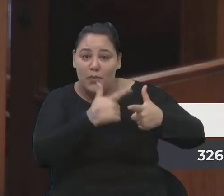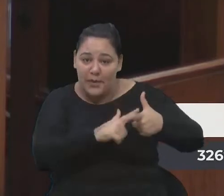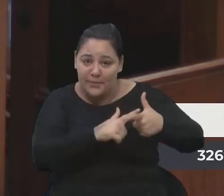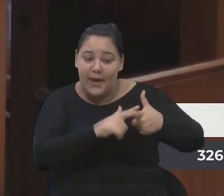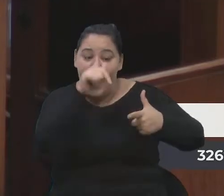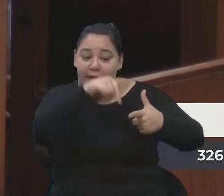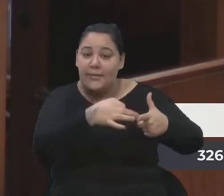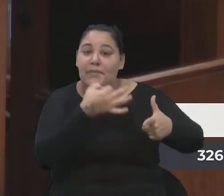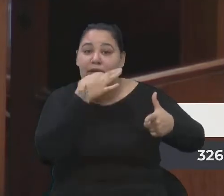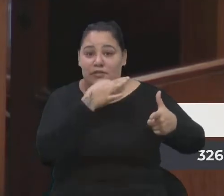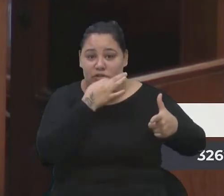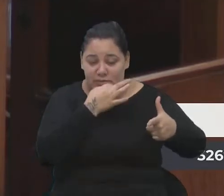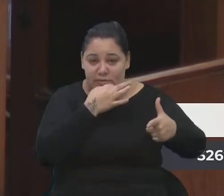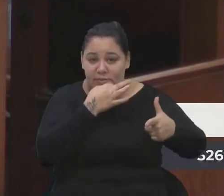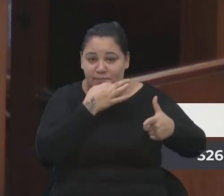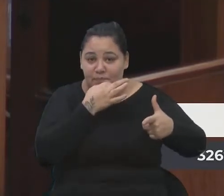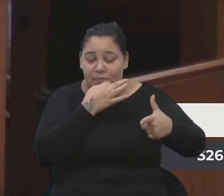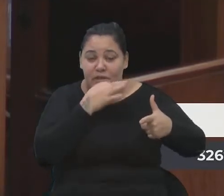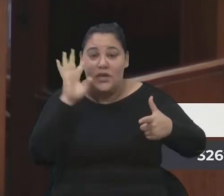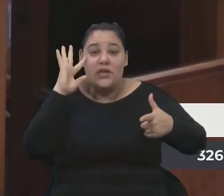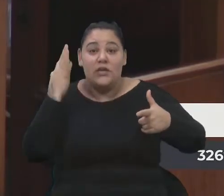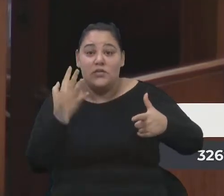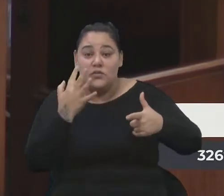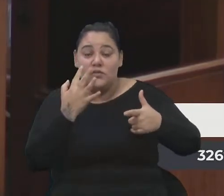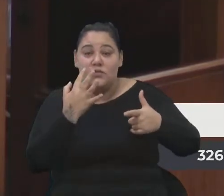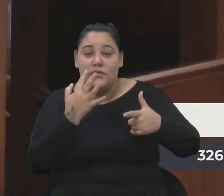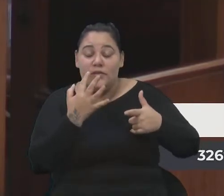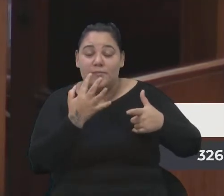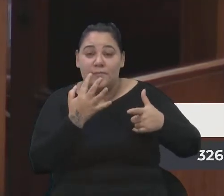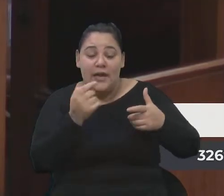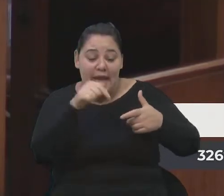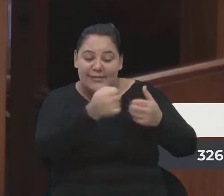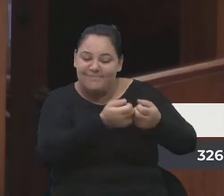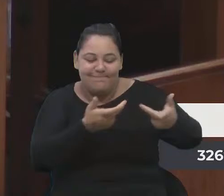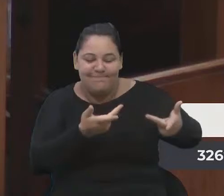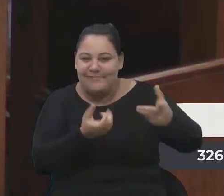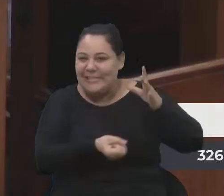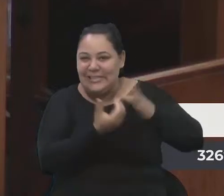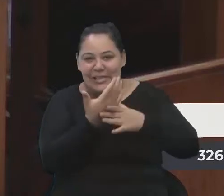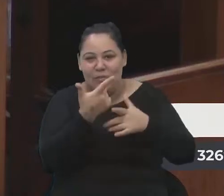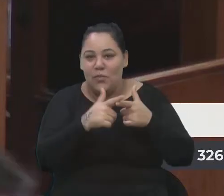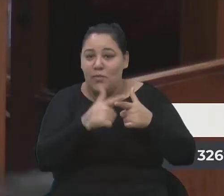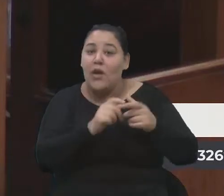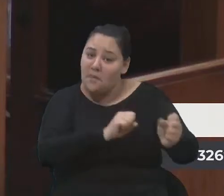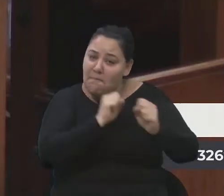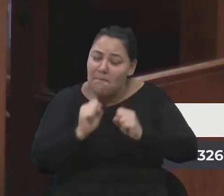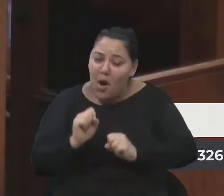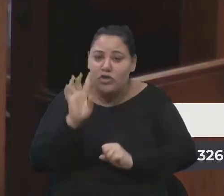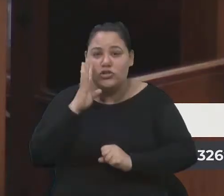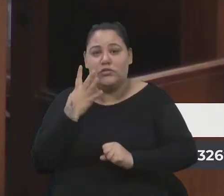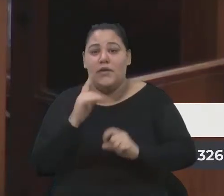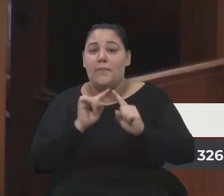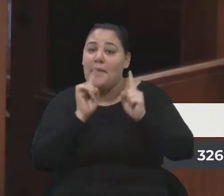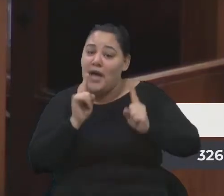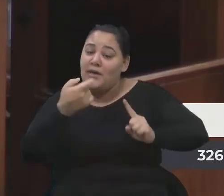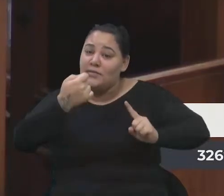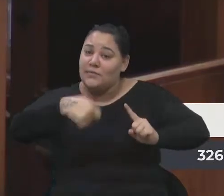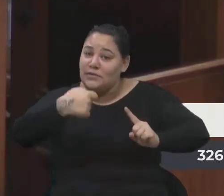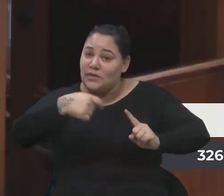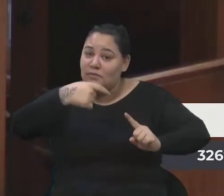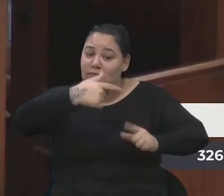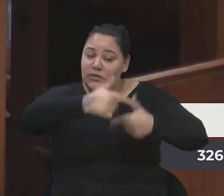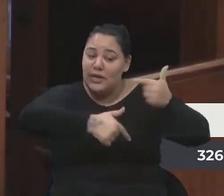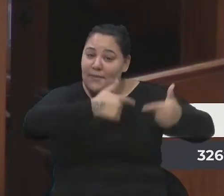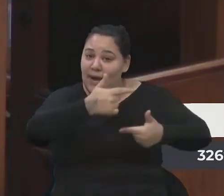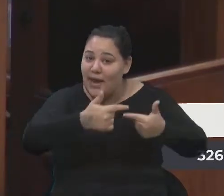cidade, soluções que criam problemas e que podem ser solucionadas se a gente trabalhar de